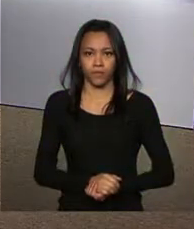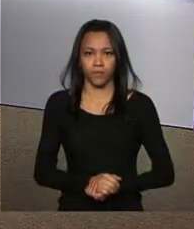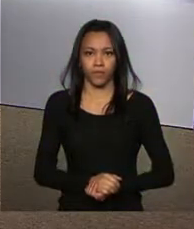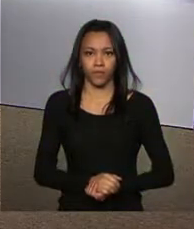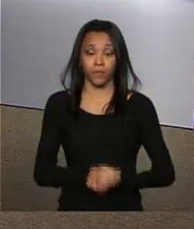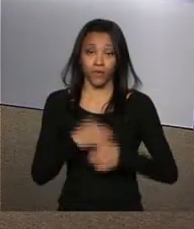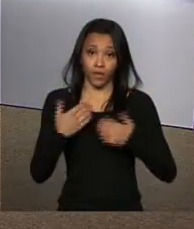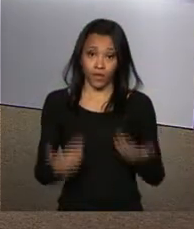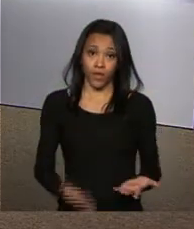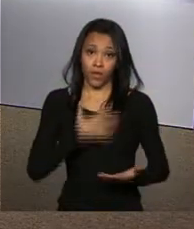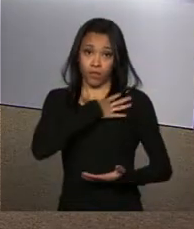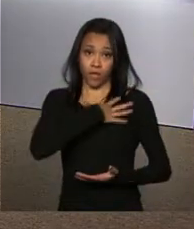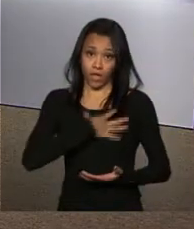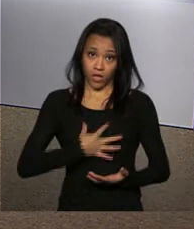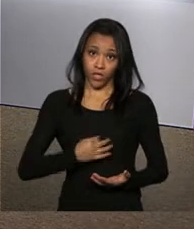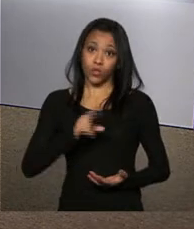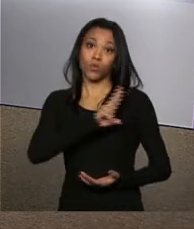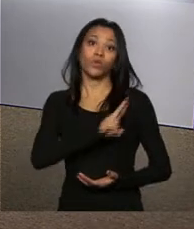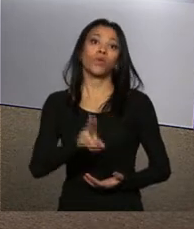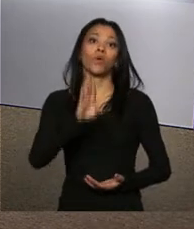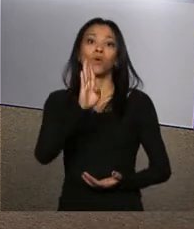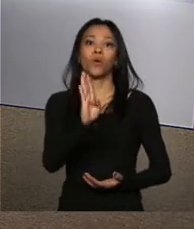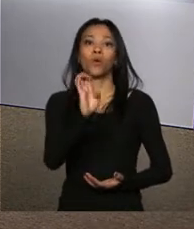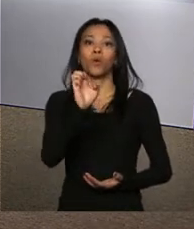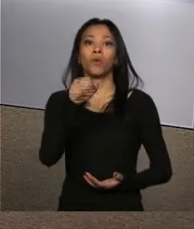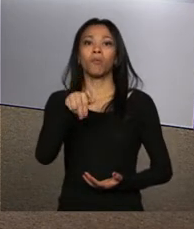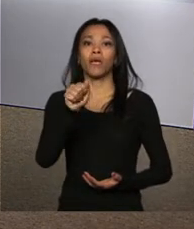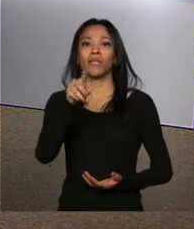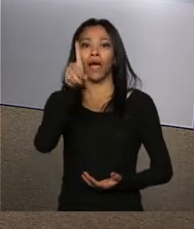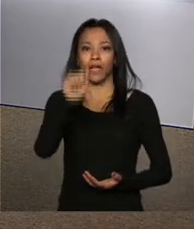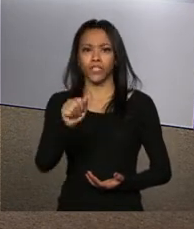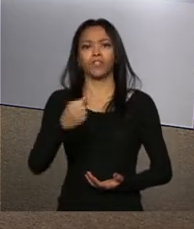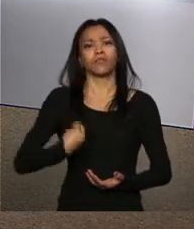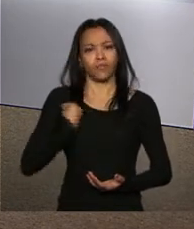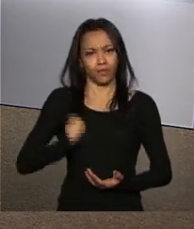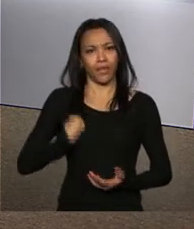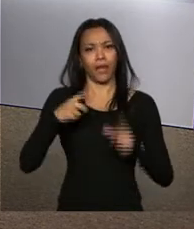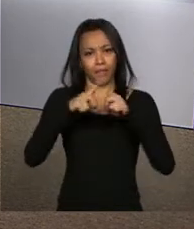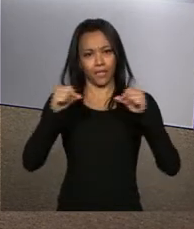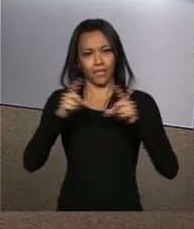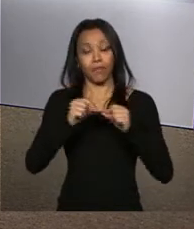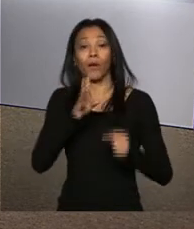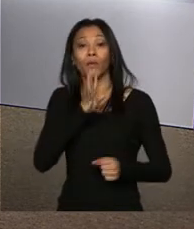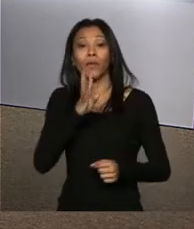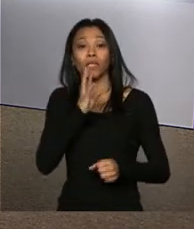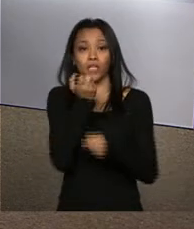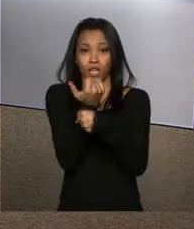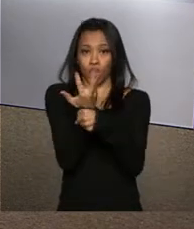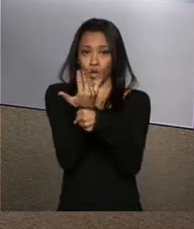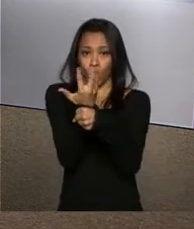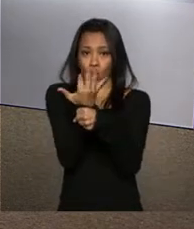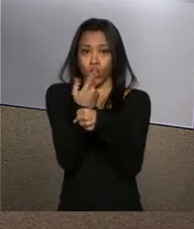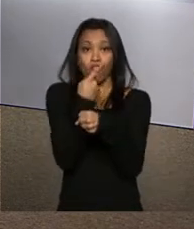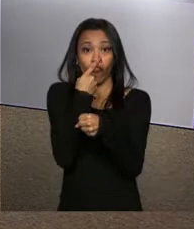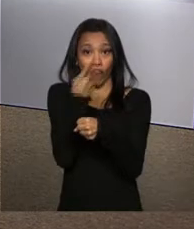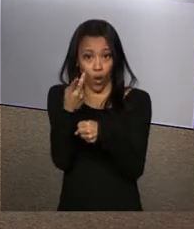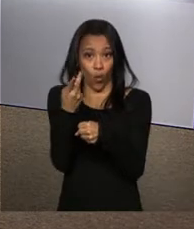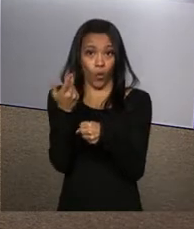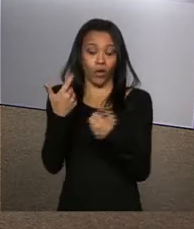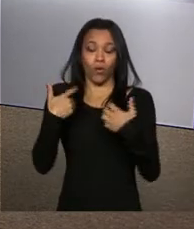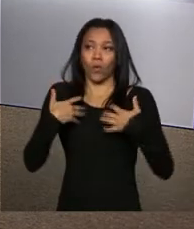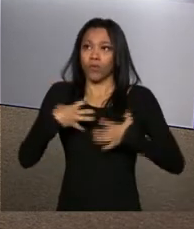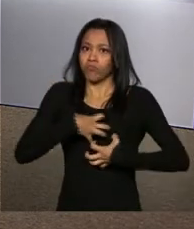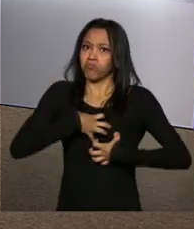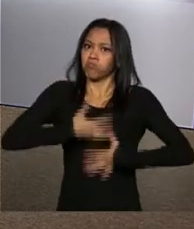E o medalhista olímpico de vôlei, Bernard Reisman, também está em Brasília para conhecer a tocha olímpica. Ele falou que é uma honra